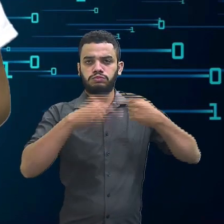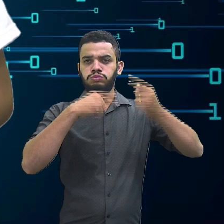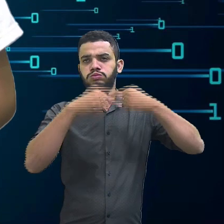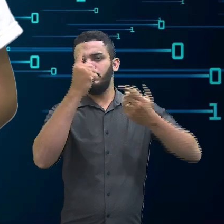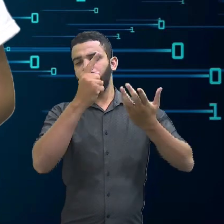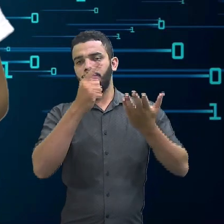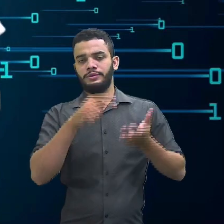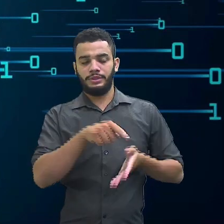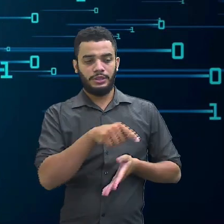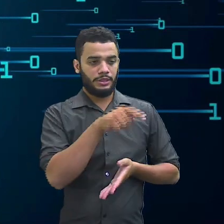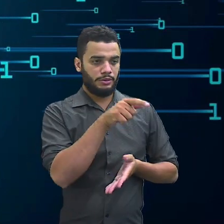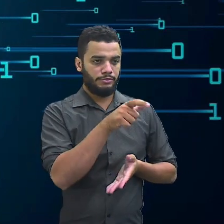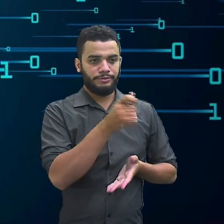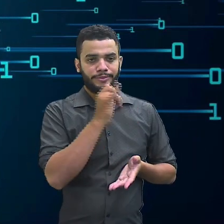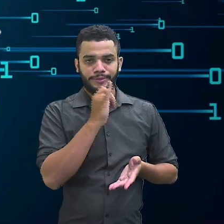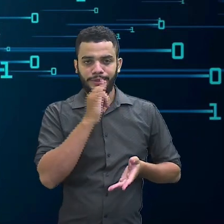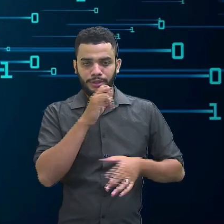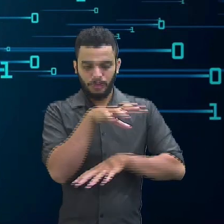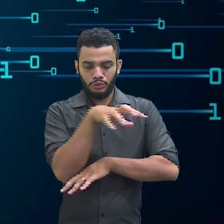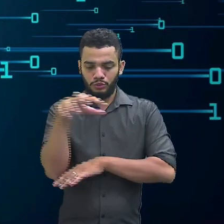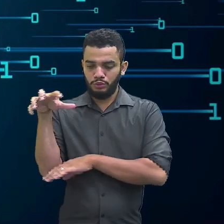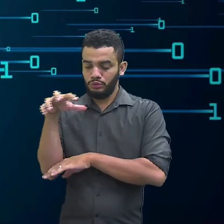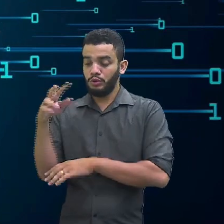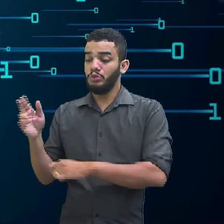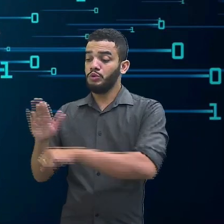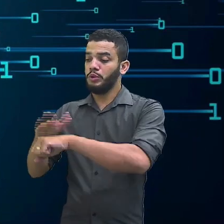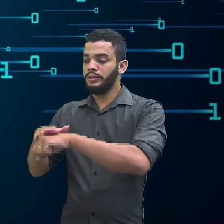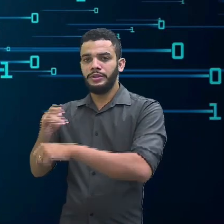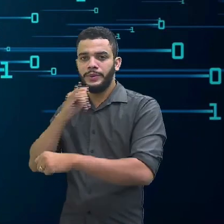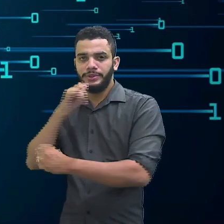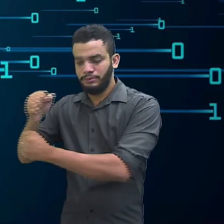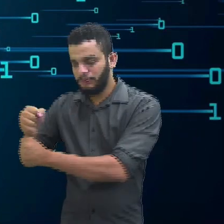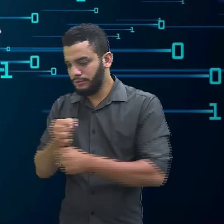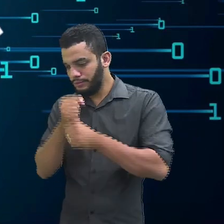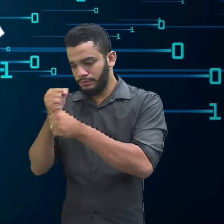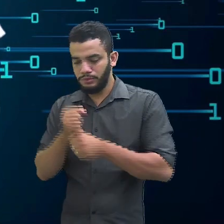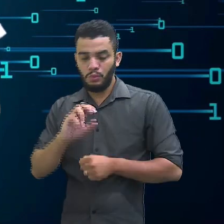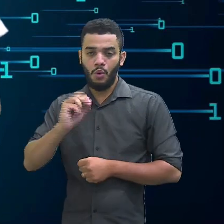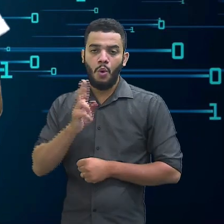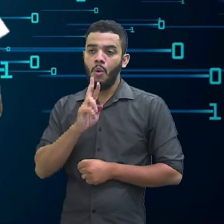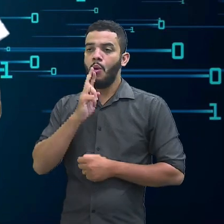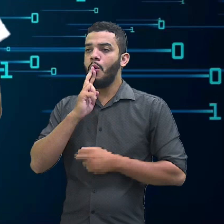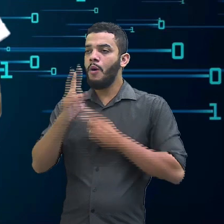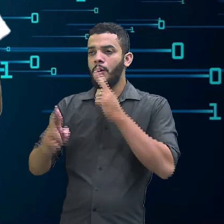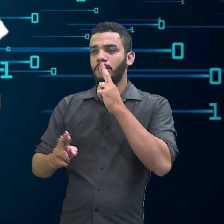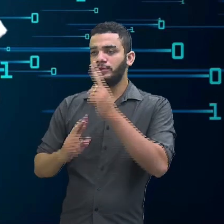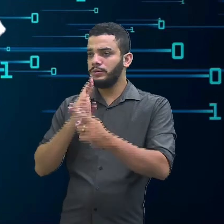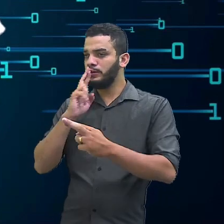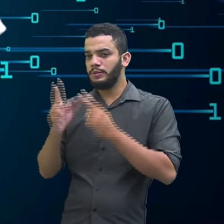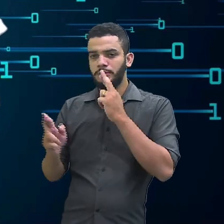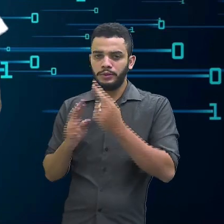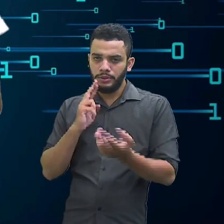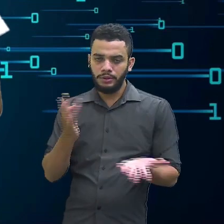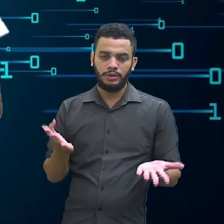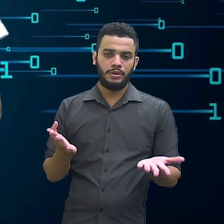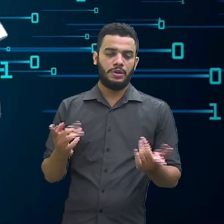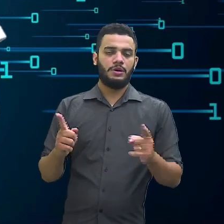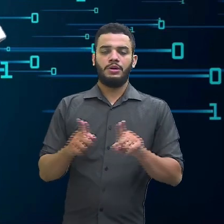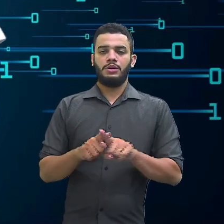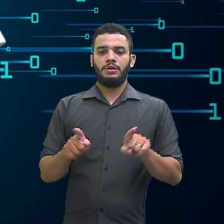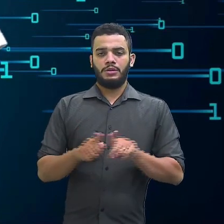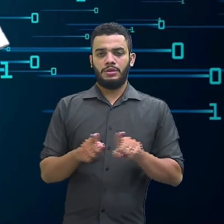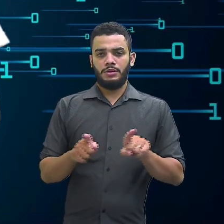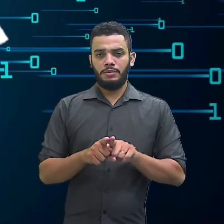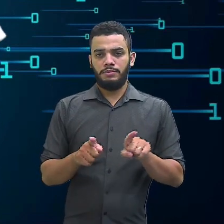que as máquinas aprendam e realizem tarefas que normalmente exigiriam inteligência humana. Por exemplo, você pode usar a inteligência